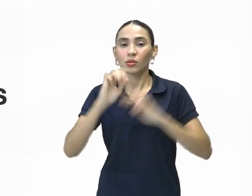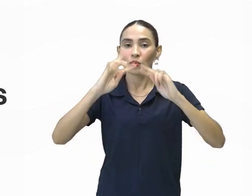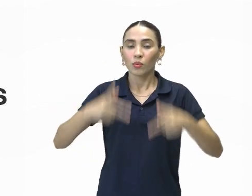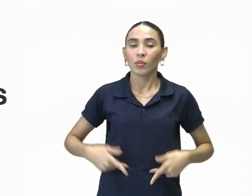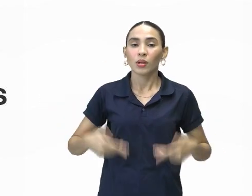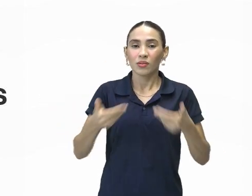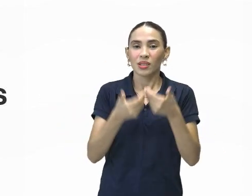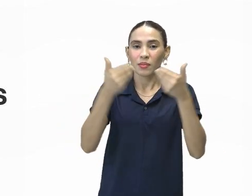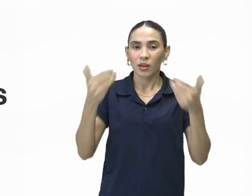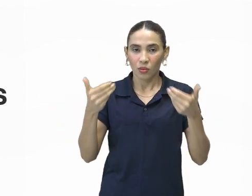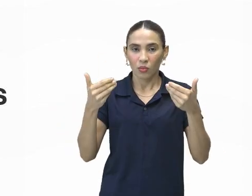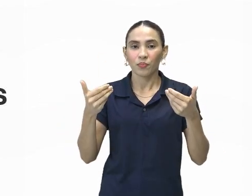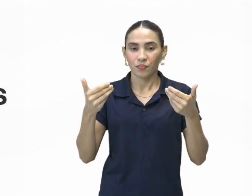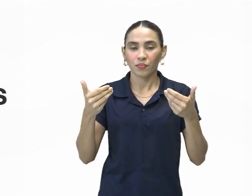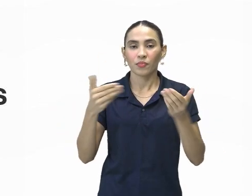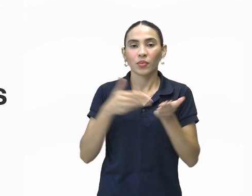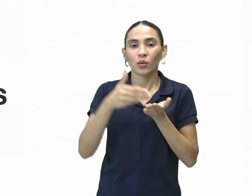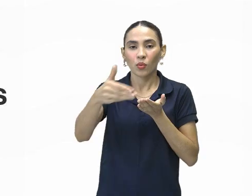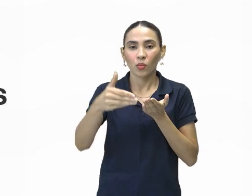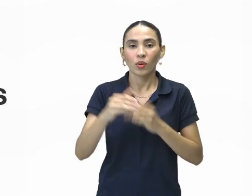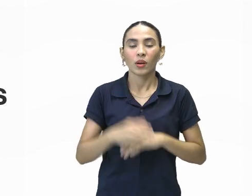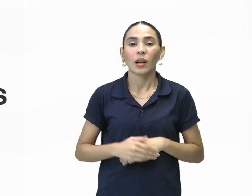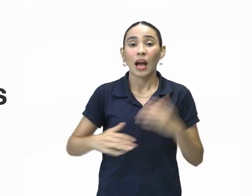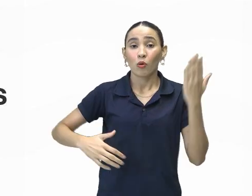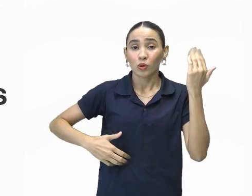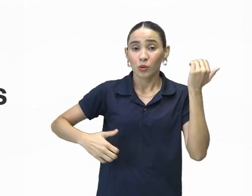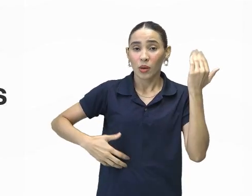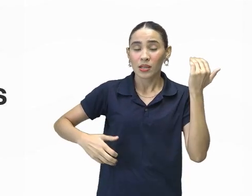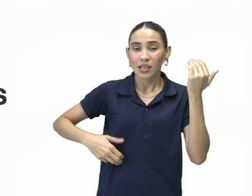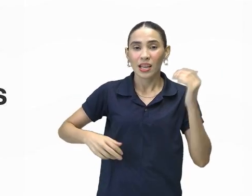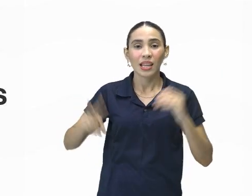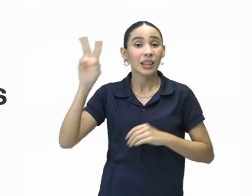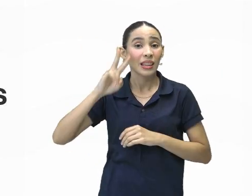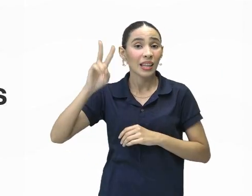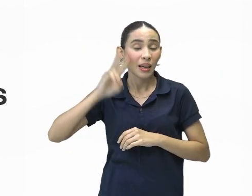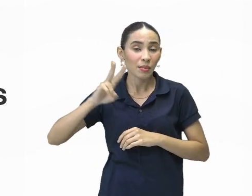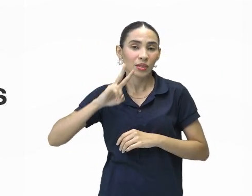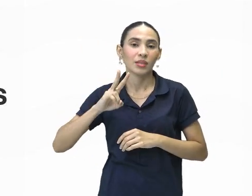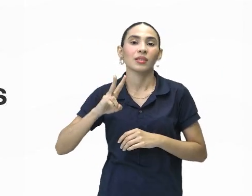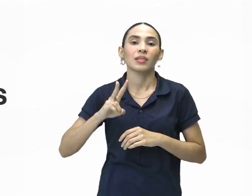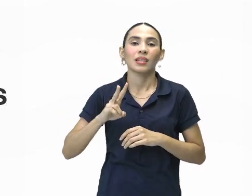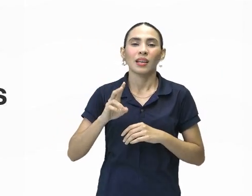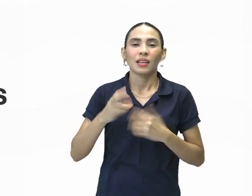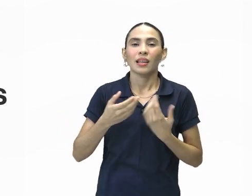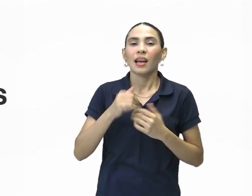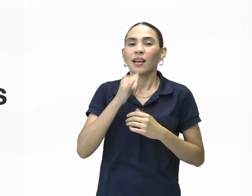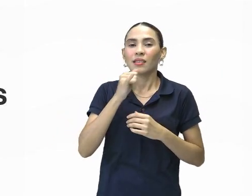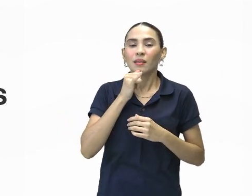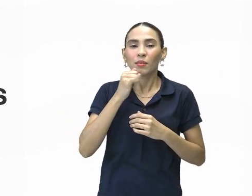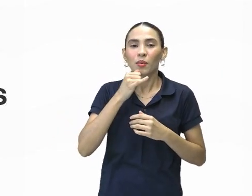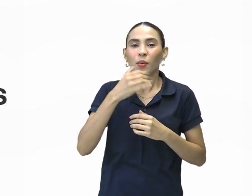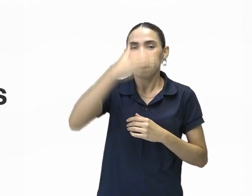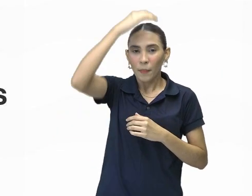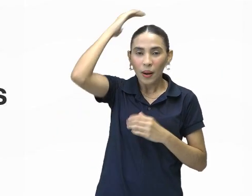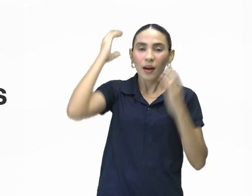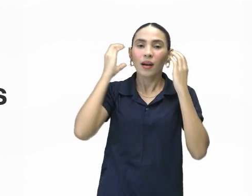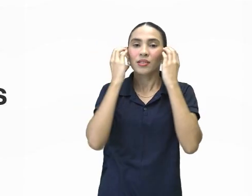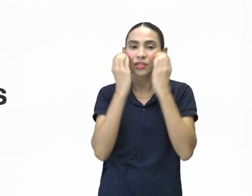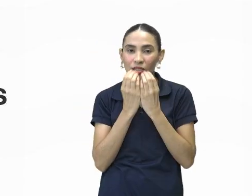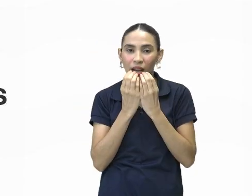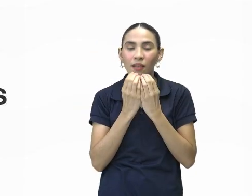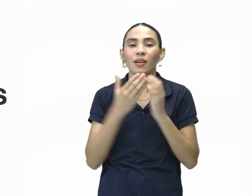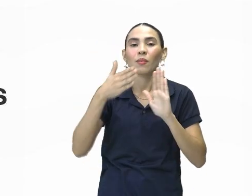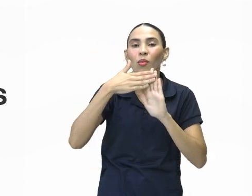se separou da linhagem que deu origem aos chimpanzés. Lembre-se aí que a gente falou sobre Darwin, né? E Charles Darwin, ele